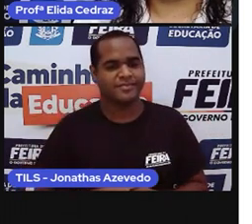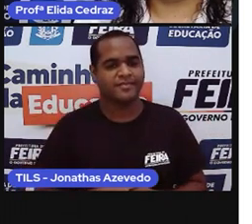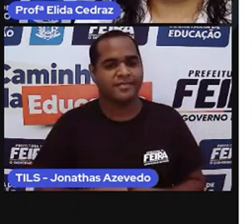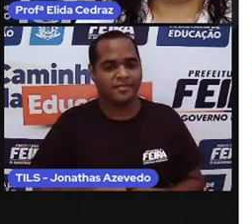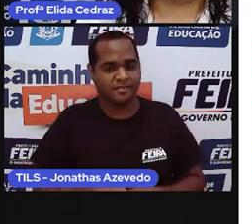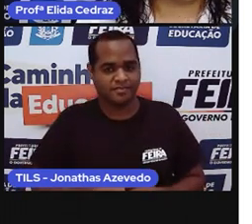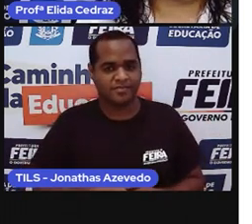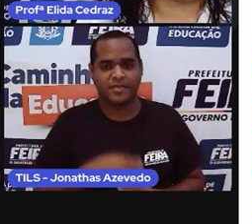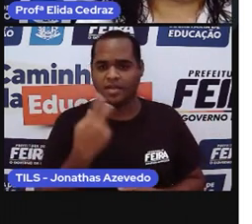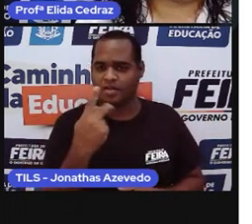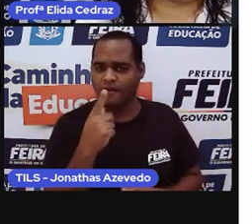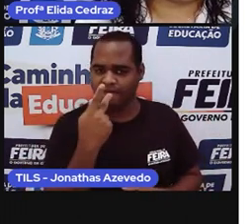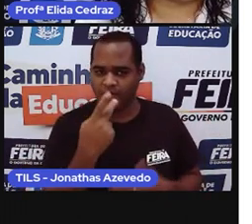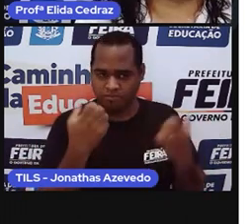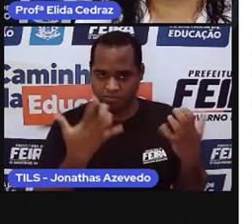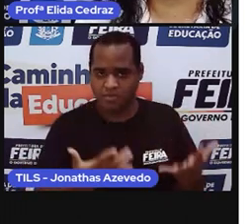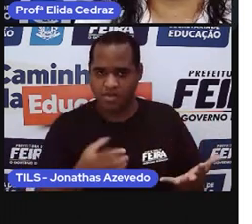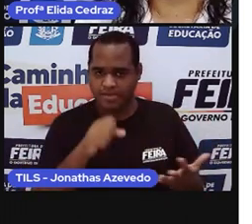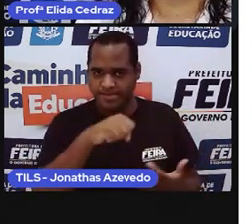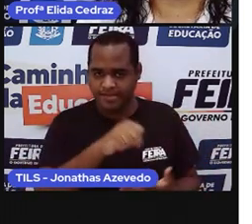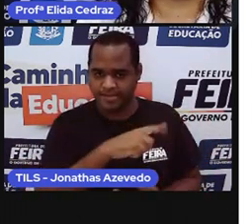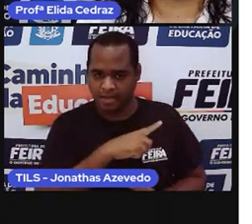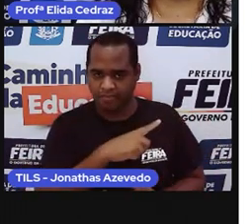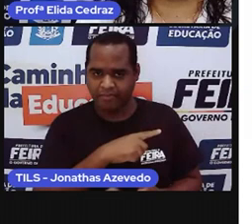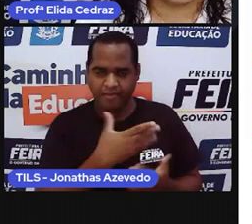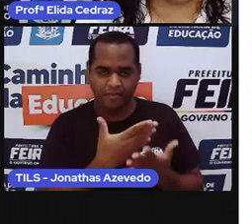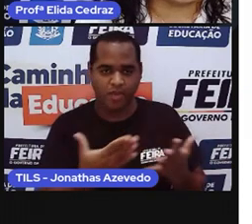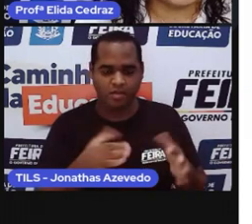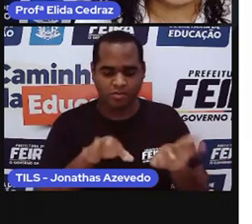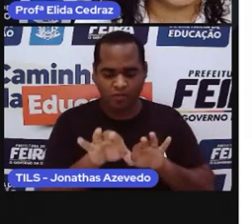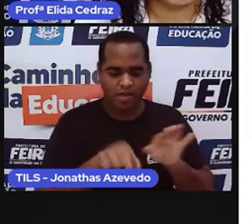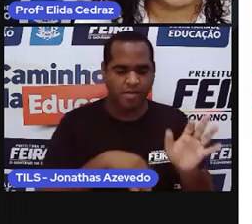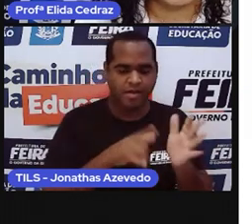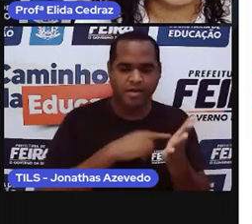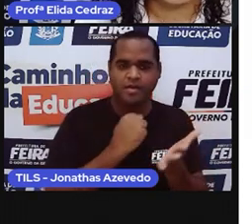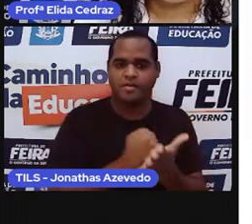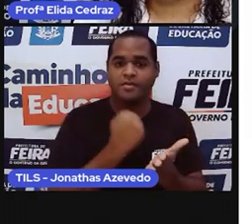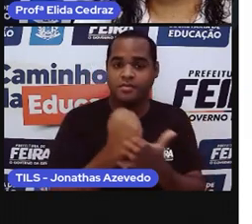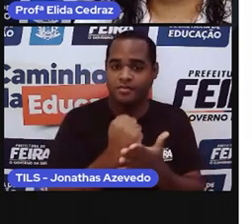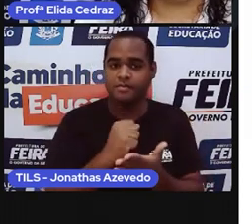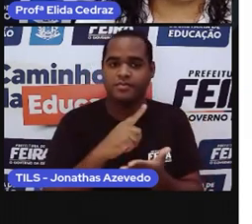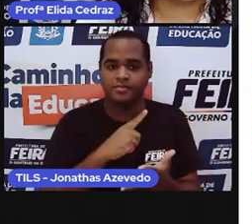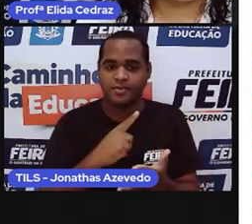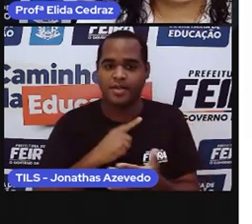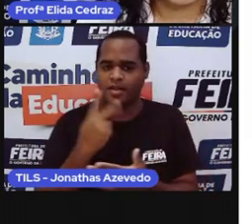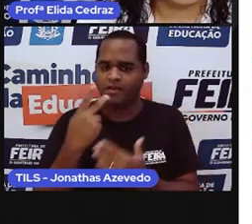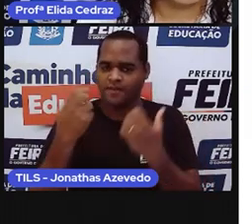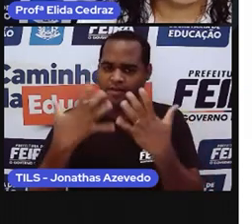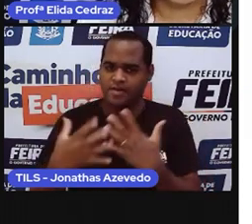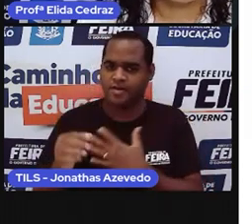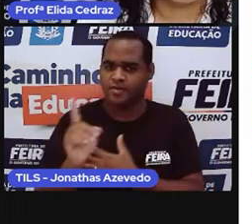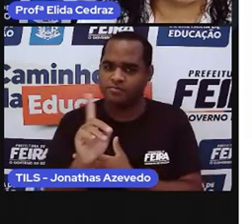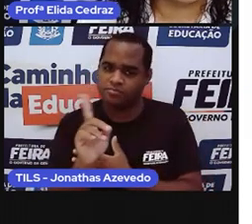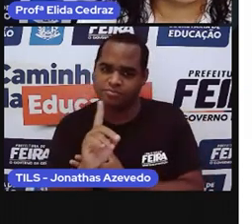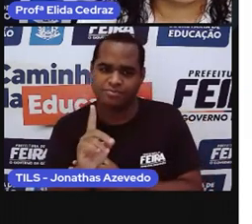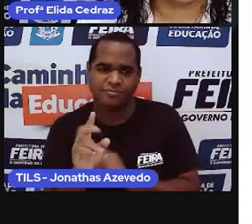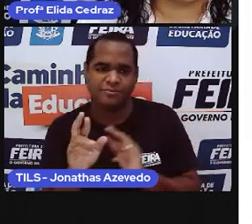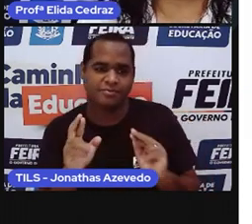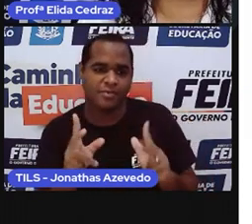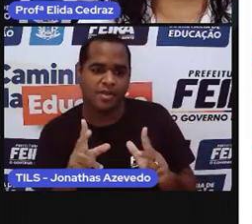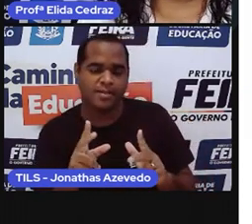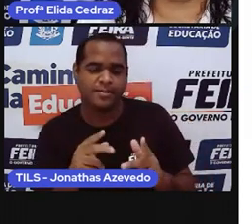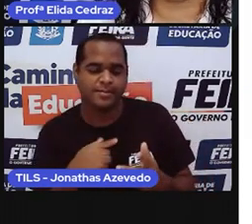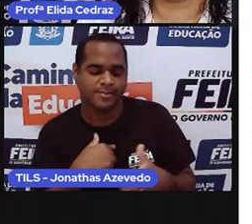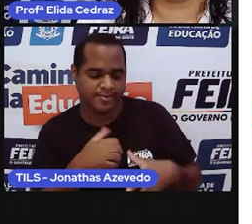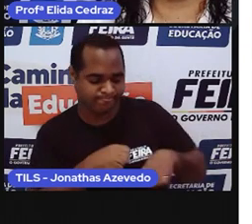ele disser que sim, ó menina, tratarei dos papéis, ó menina. Se ele disser que não, ó